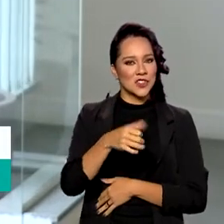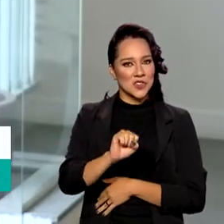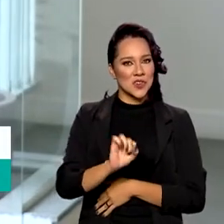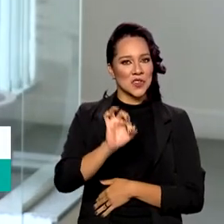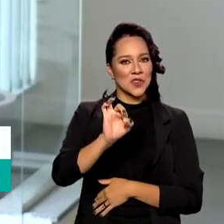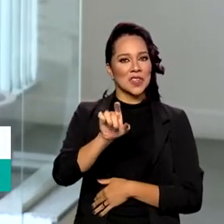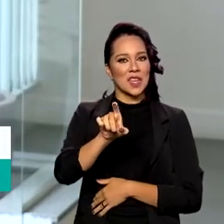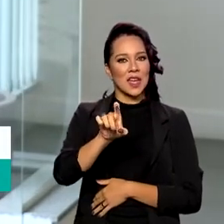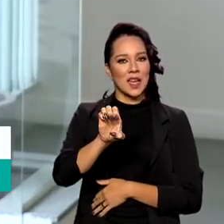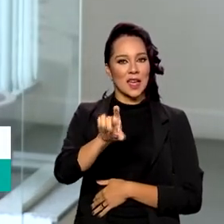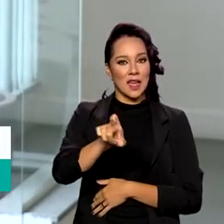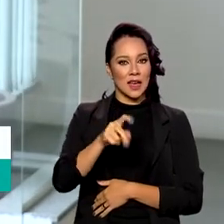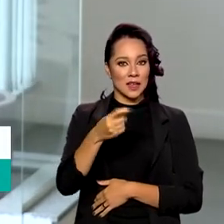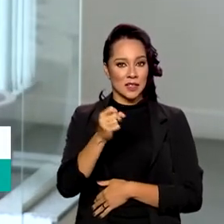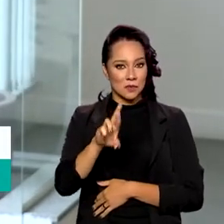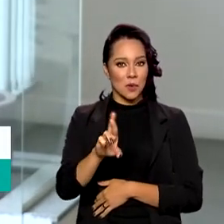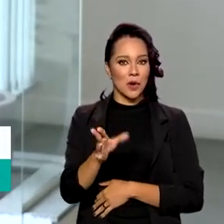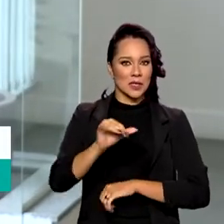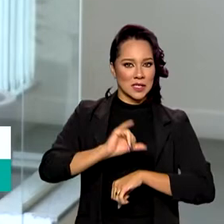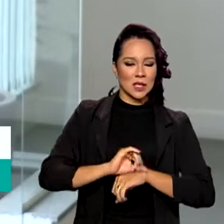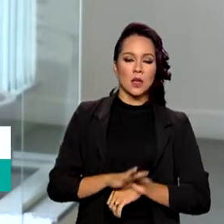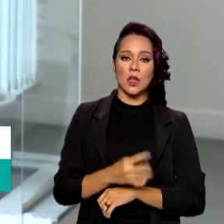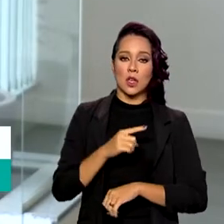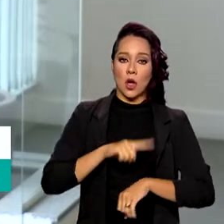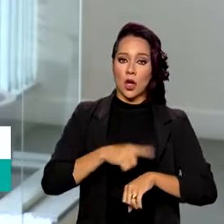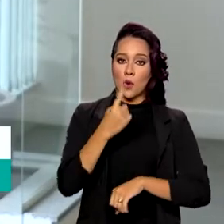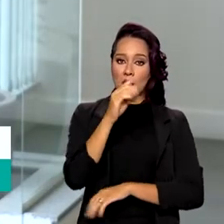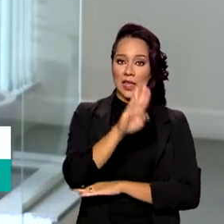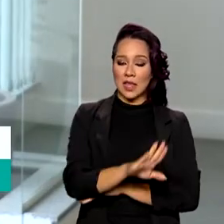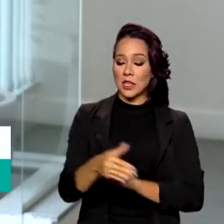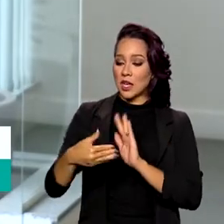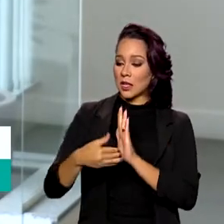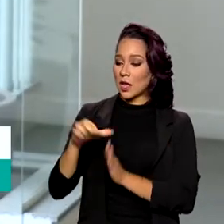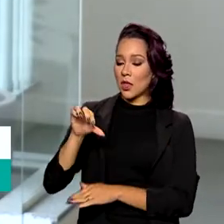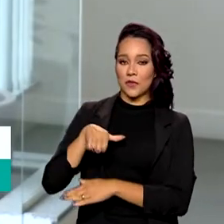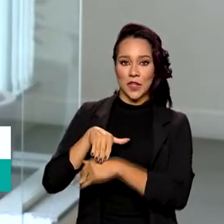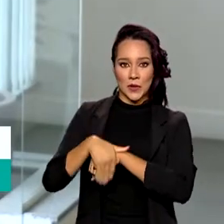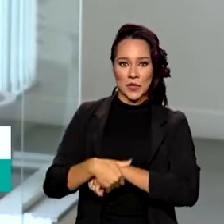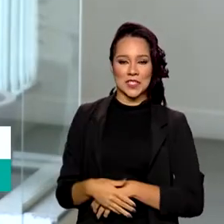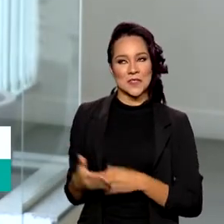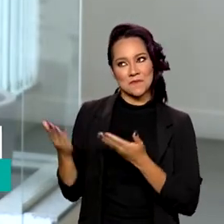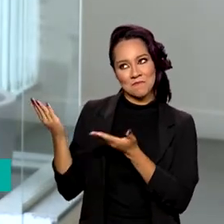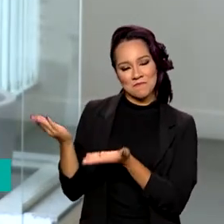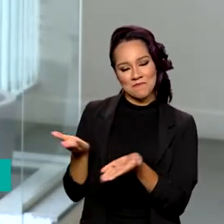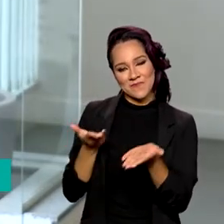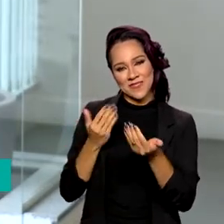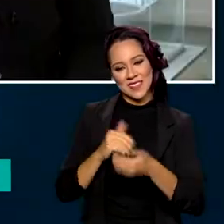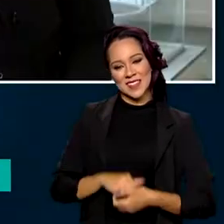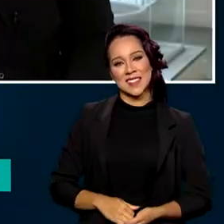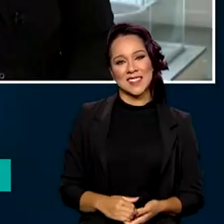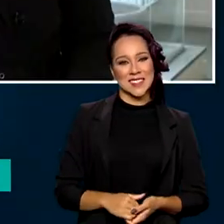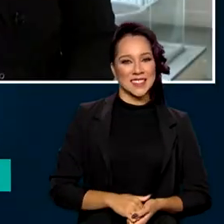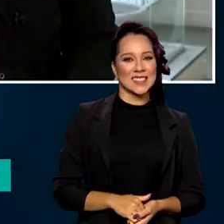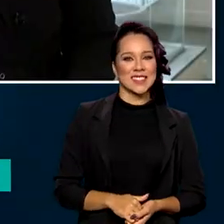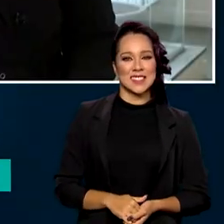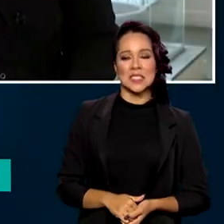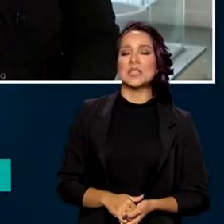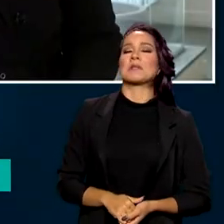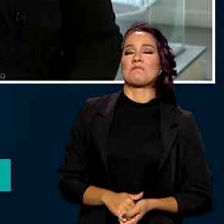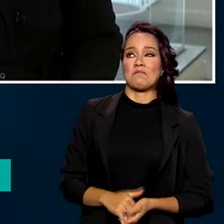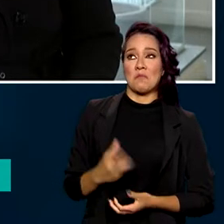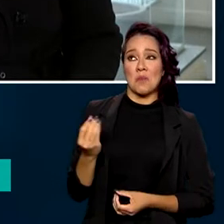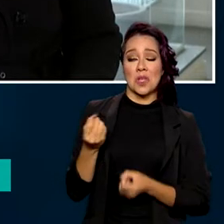no Expo Center Norte sempre dá uma da tarde até às 9:00 da noite eu volto com vocês aí no estúdio realmente